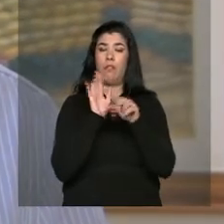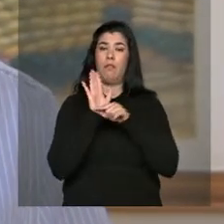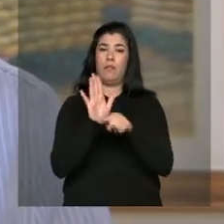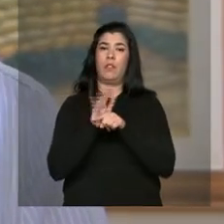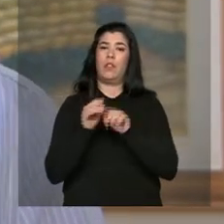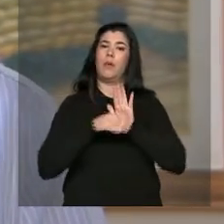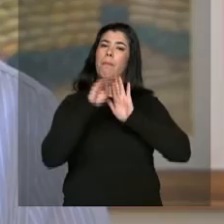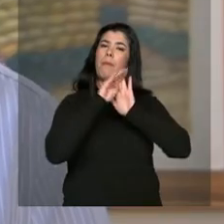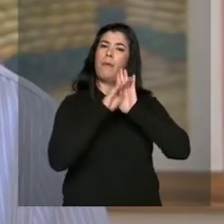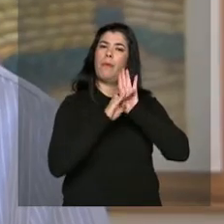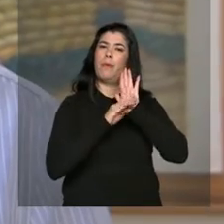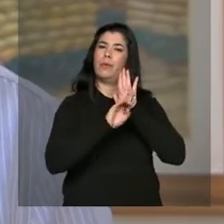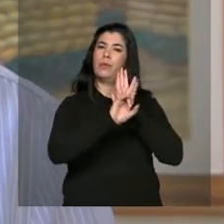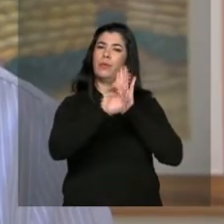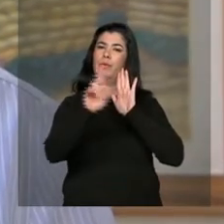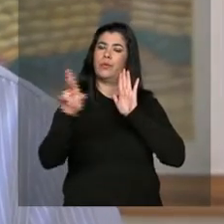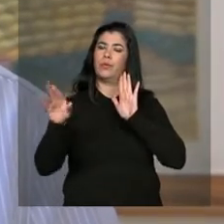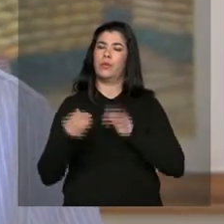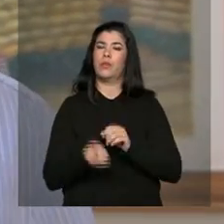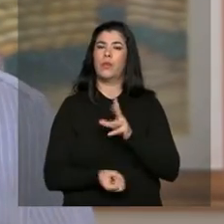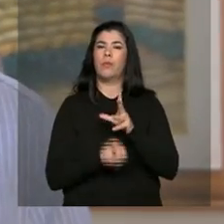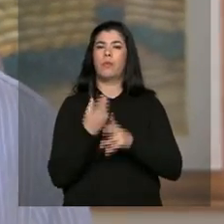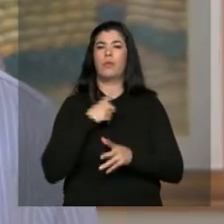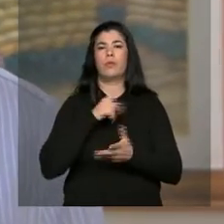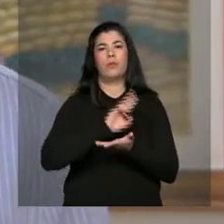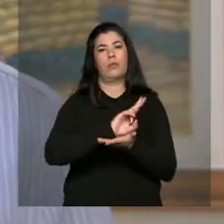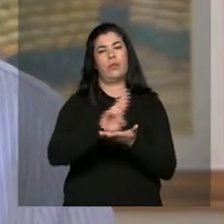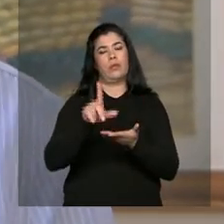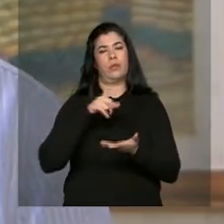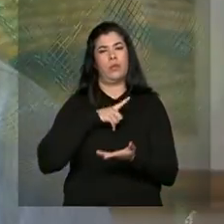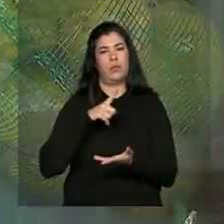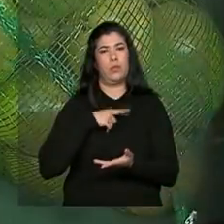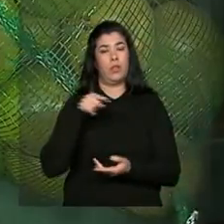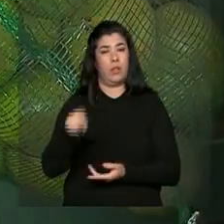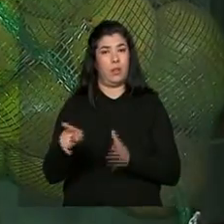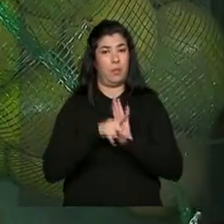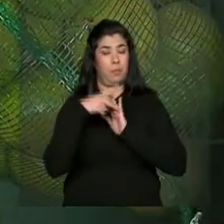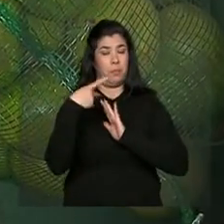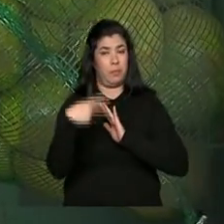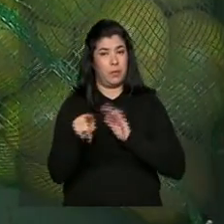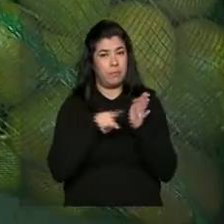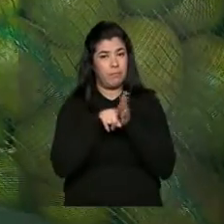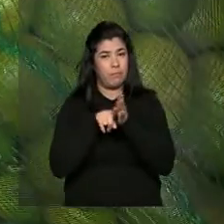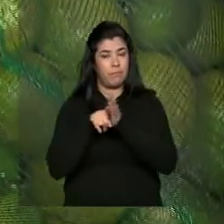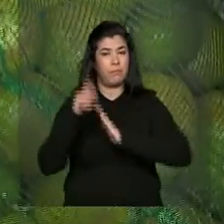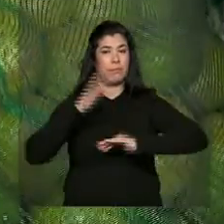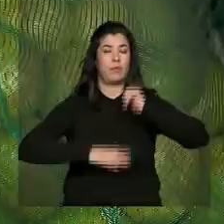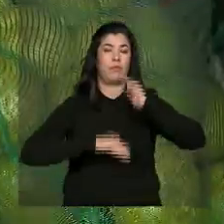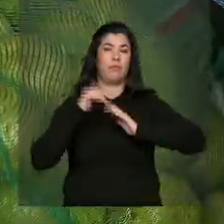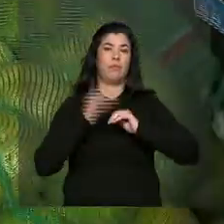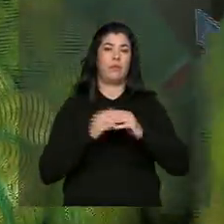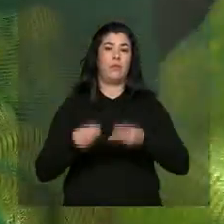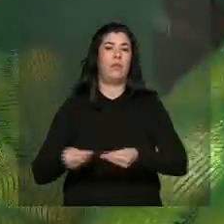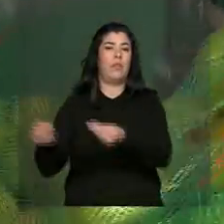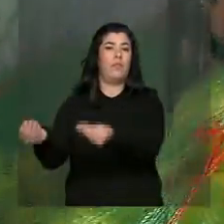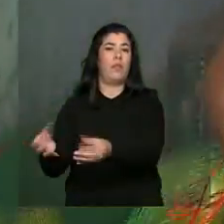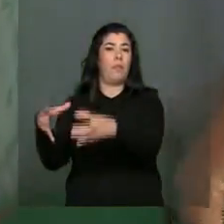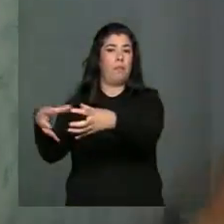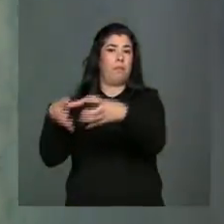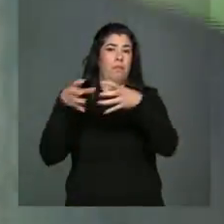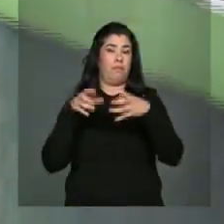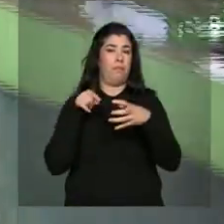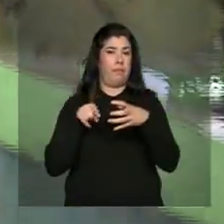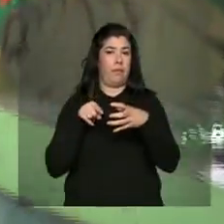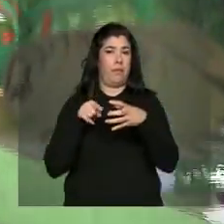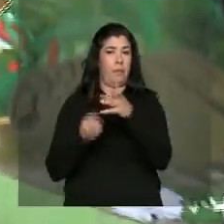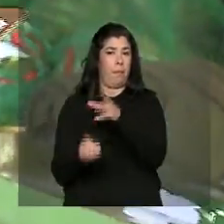uma lista de produtos, né, produtos muito variados, eles serão verificados no ato da entrega segundo o que